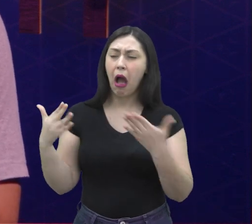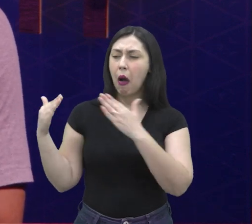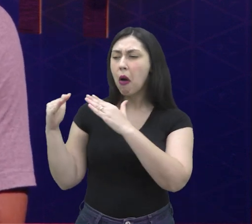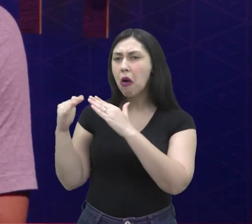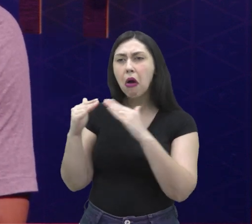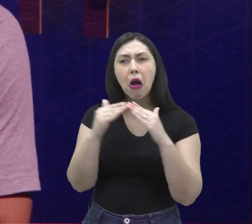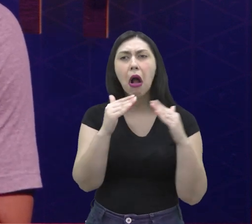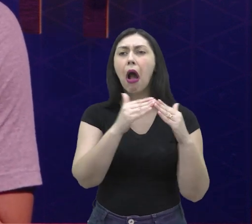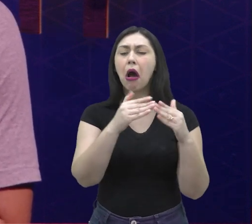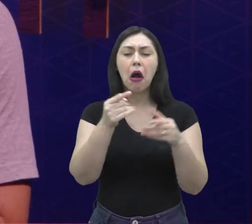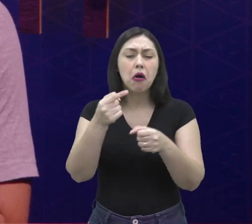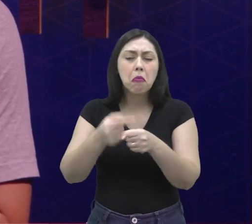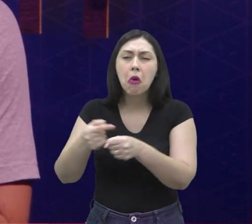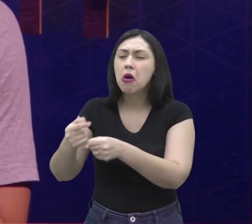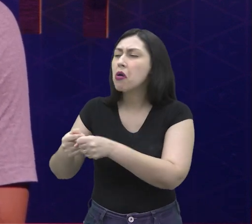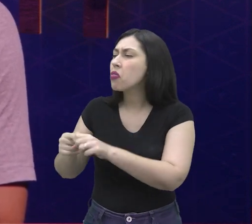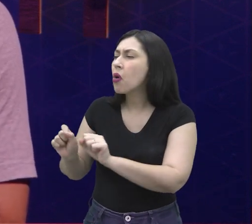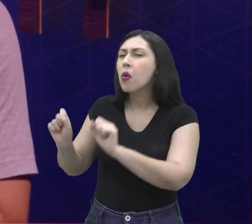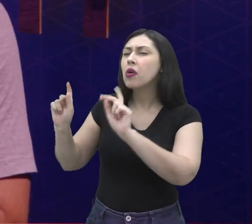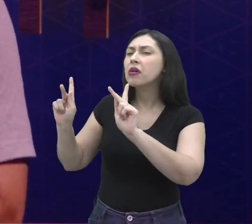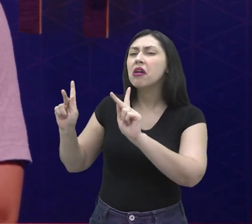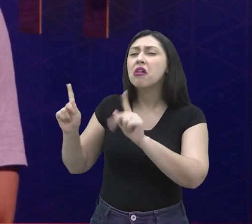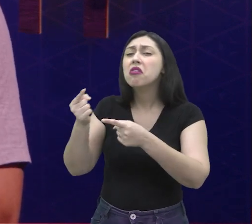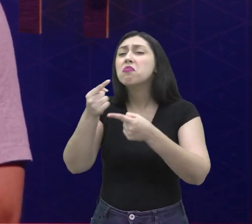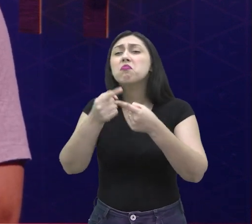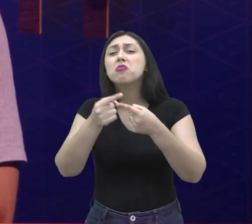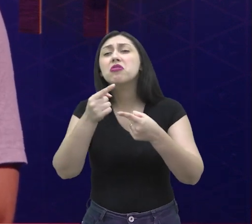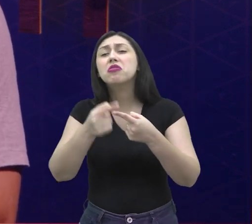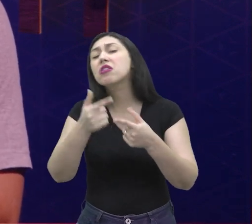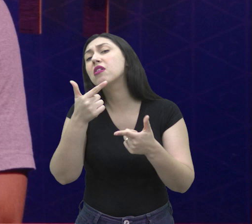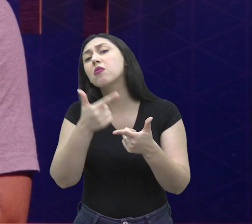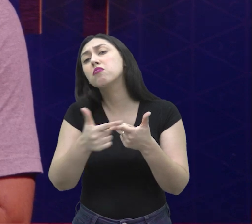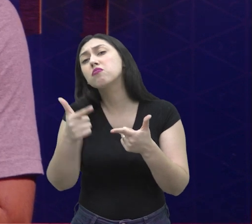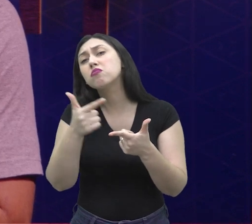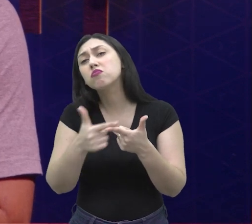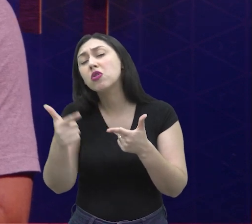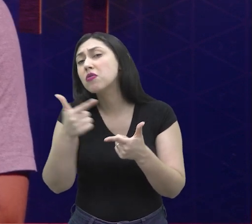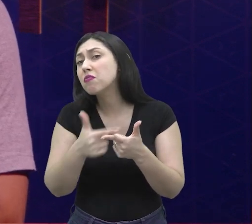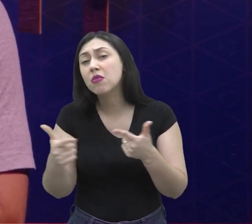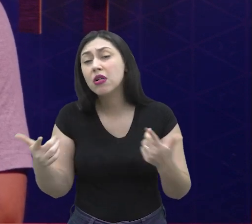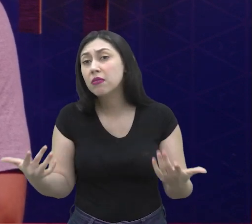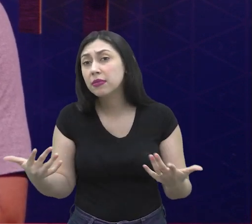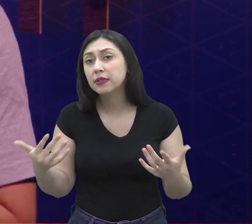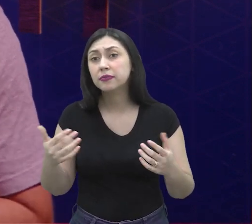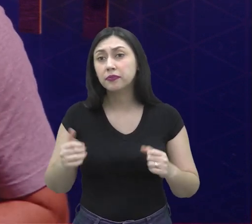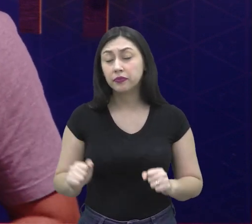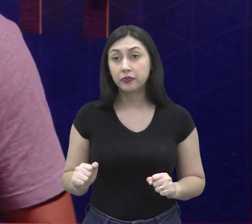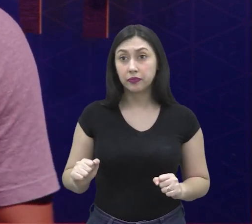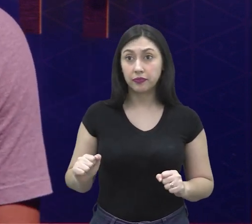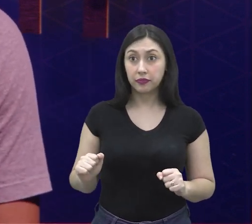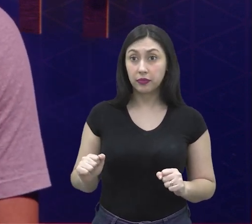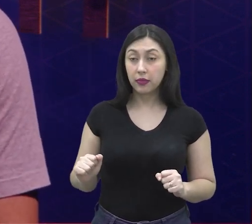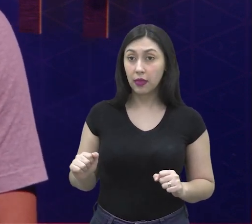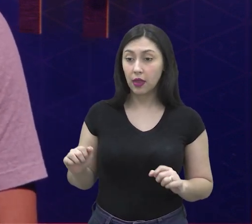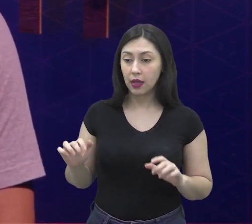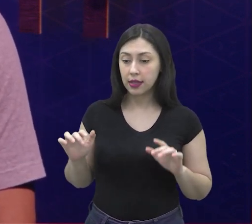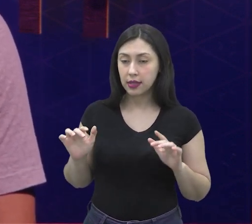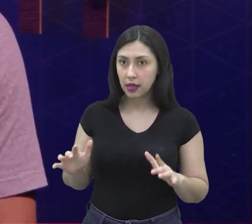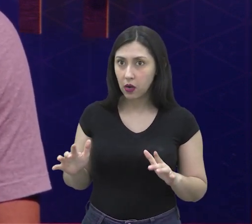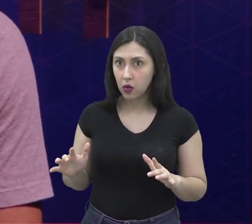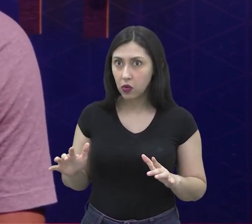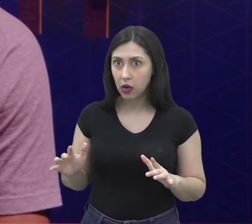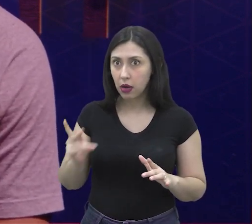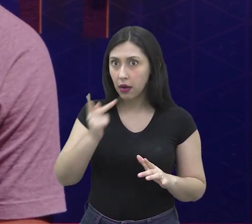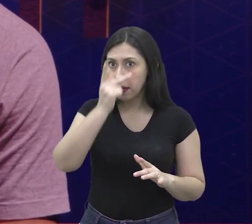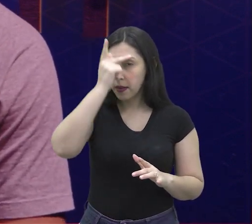não atingiu a cidade, não sei o quê. Mas qual que é a problemática disso? Para quem